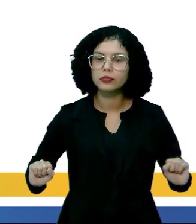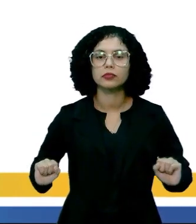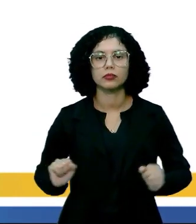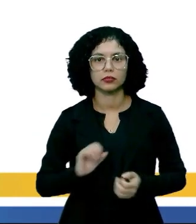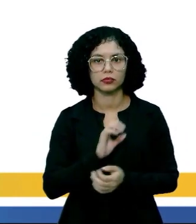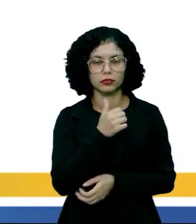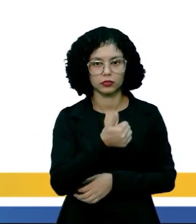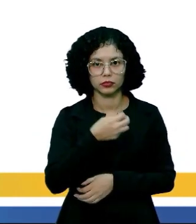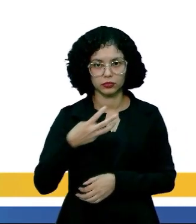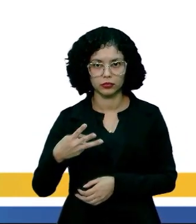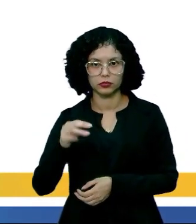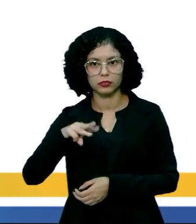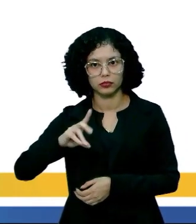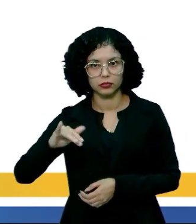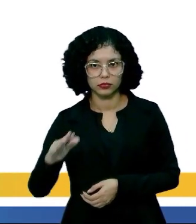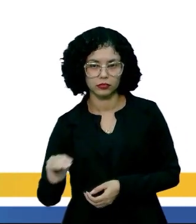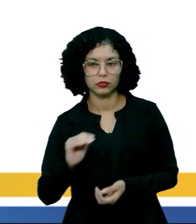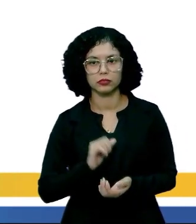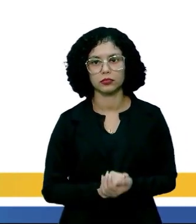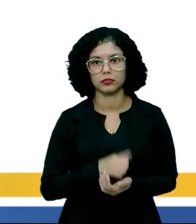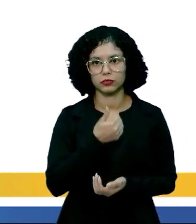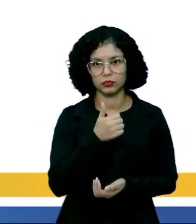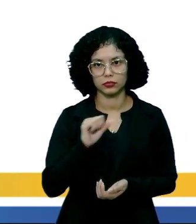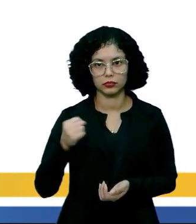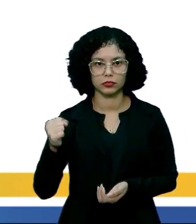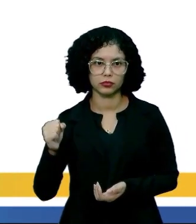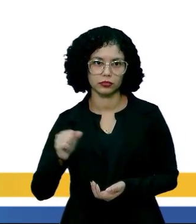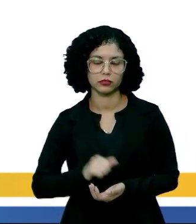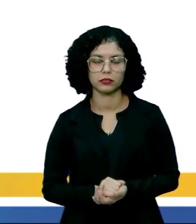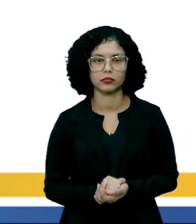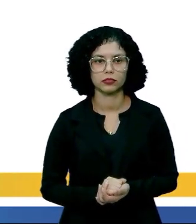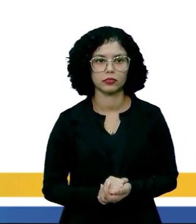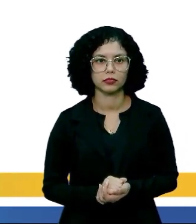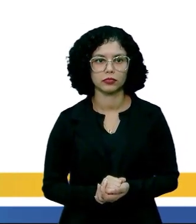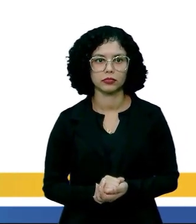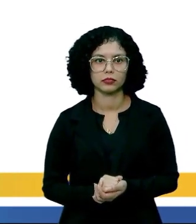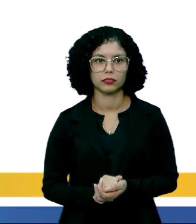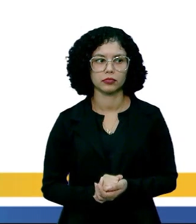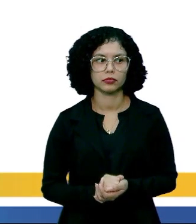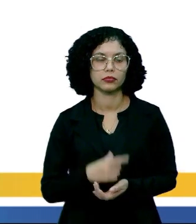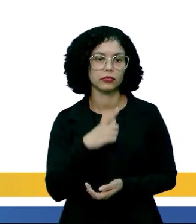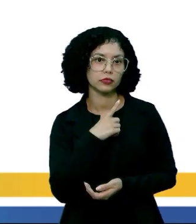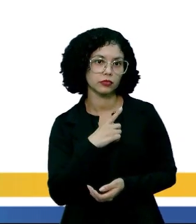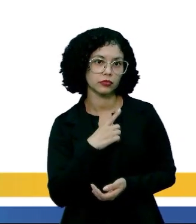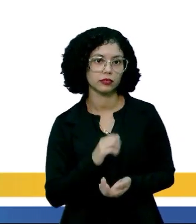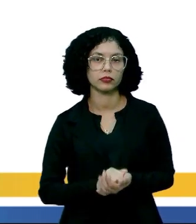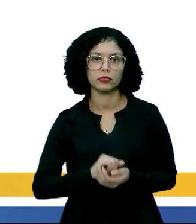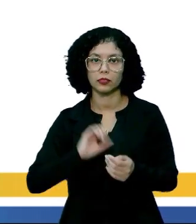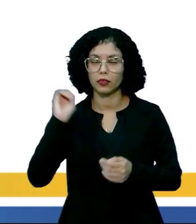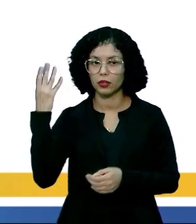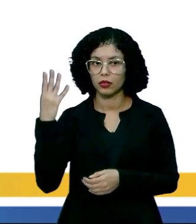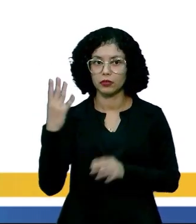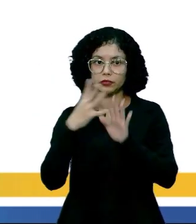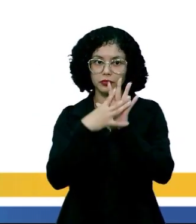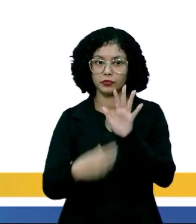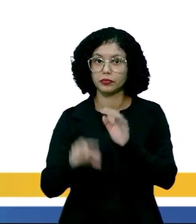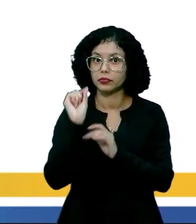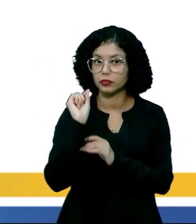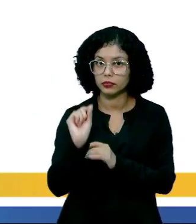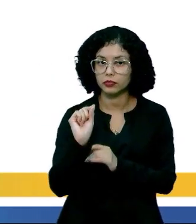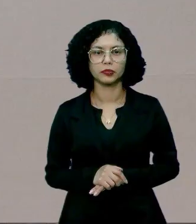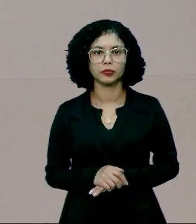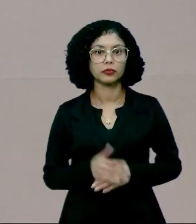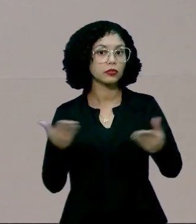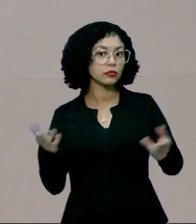após a abolição da escravidão, que foi no dia 13 de maio de 1888. Isso é um reflexo de